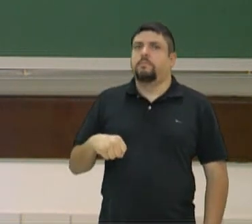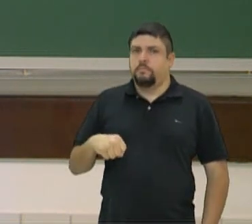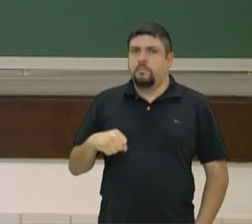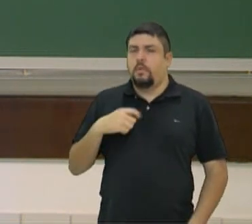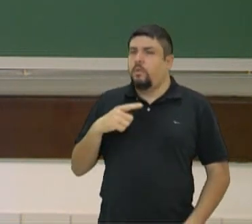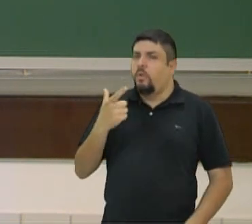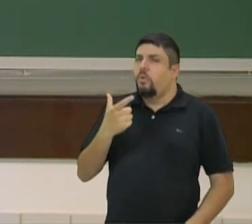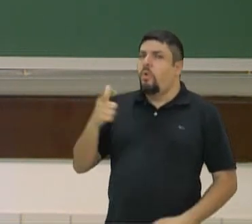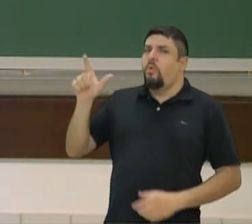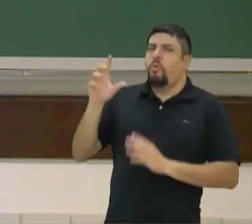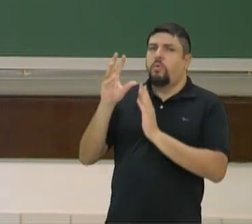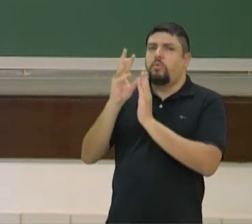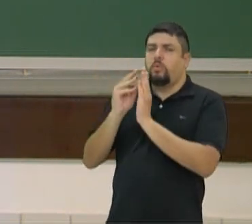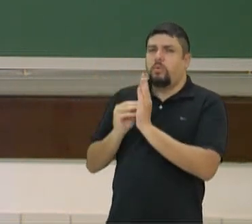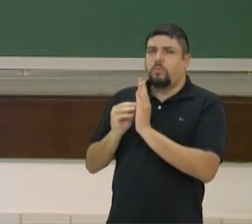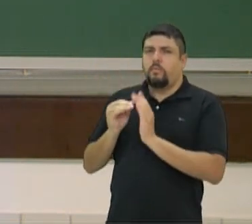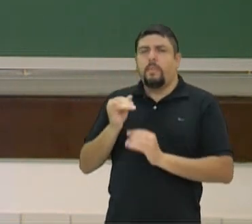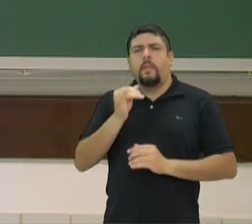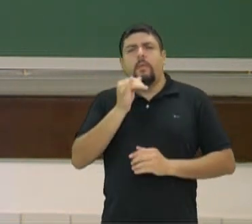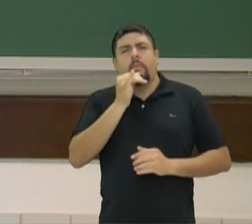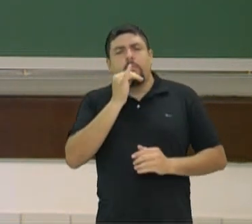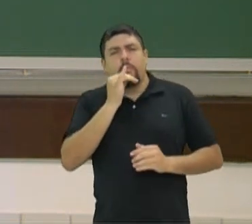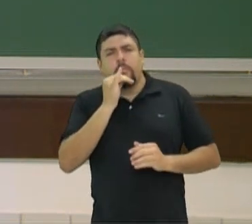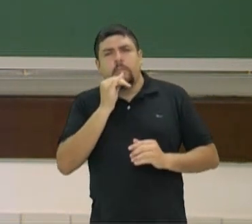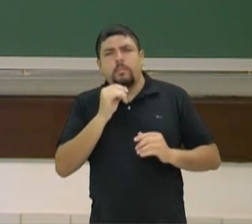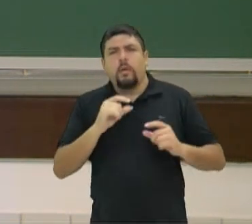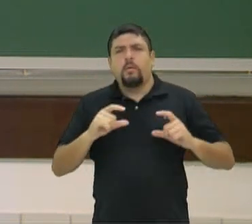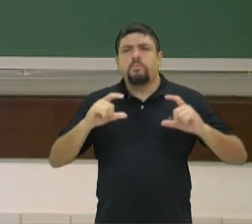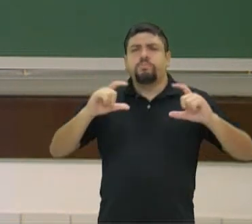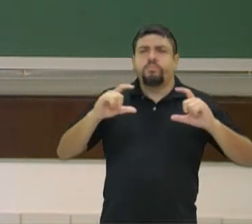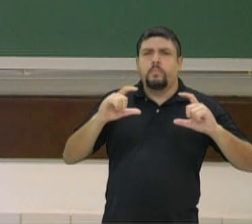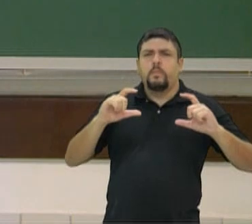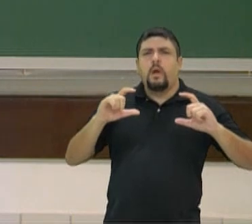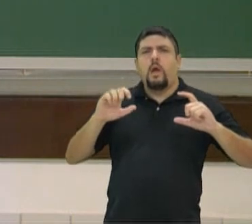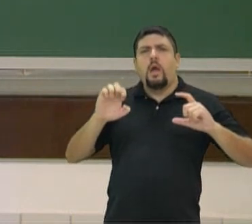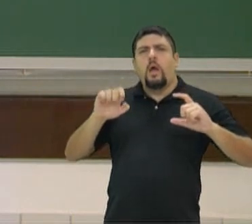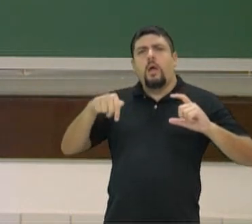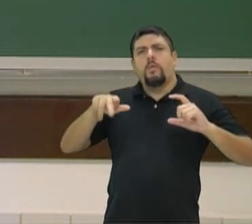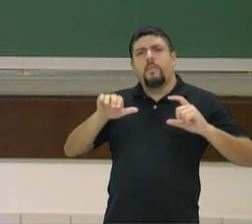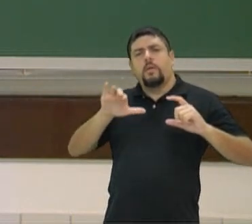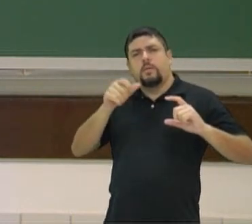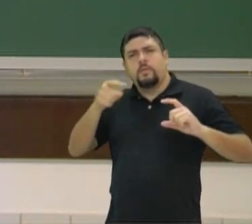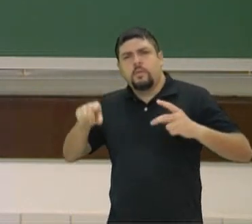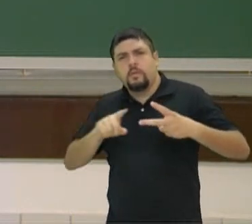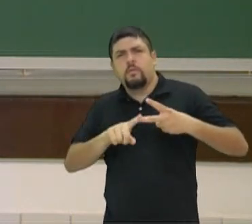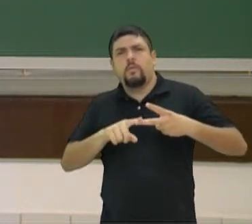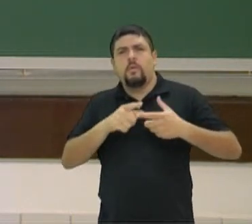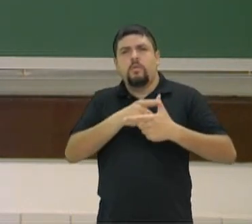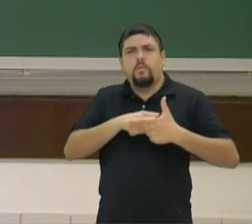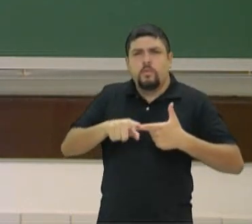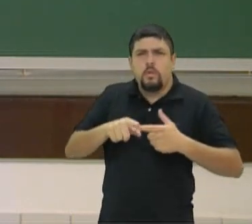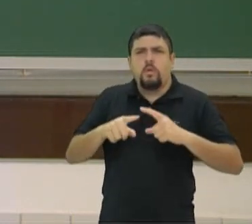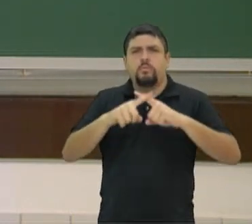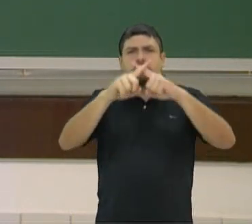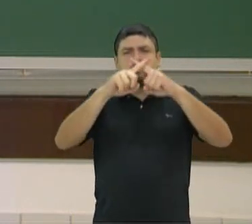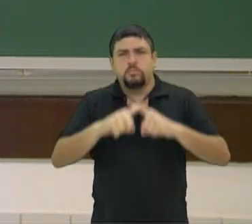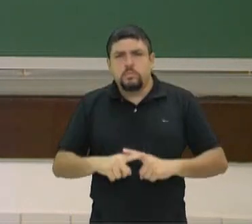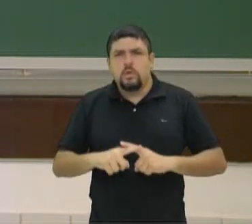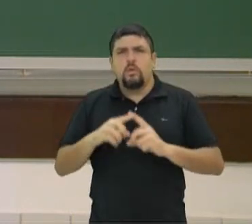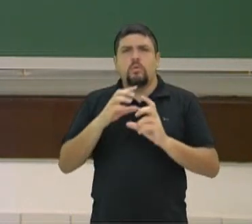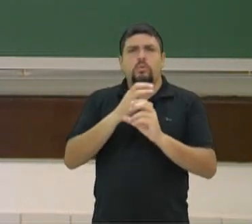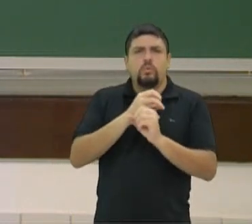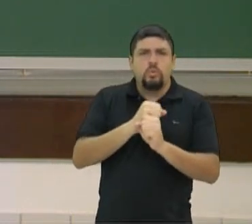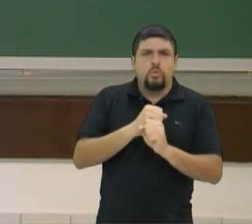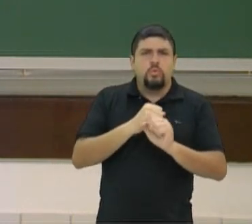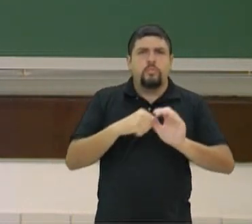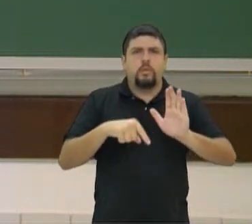conteúdos. Vocês estão ali fazendo equação algébrica, vocês estão vendo conceitos de divisão, de multiplicação, vocês estão fazendo soma,